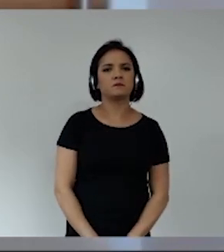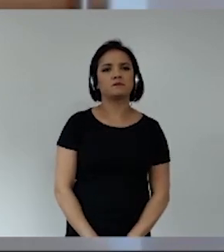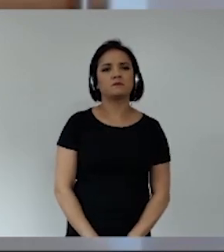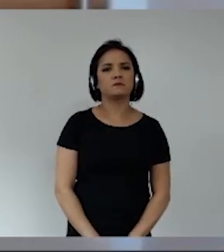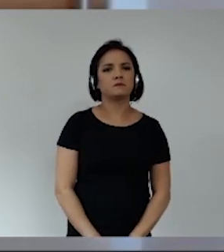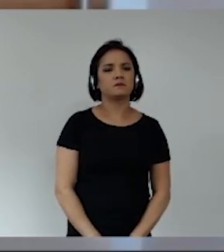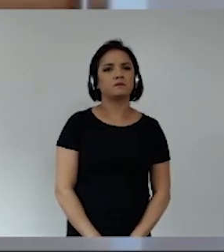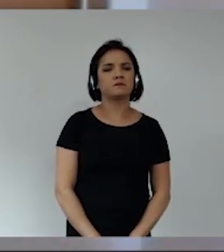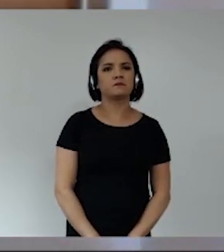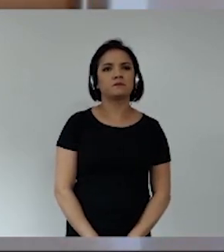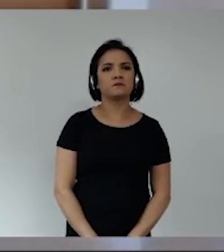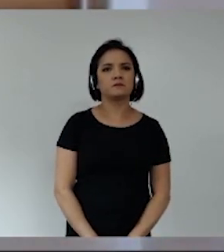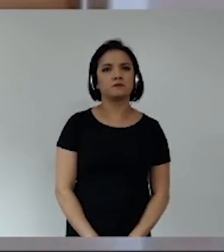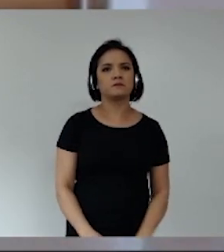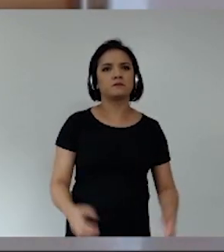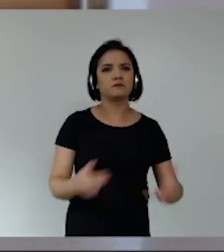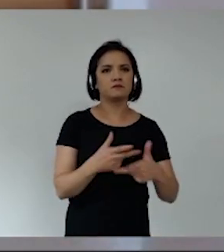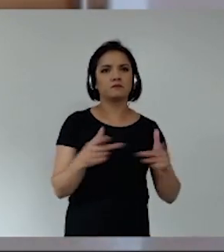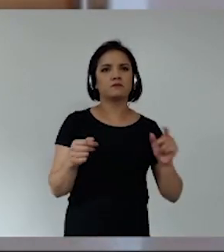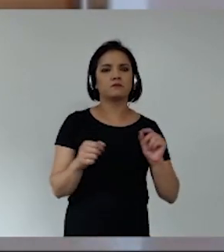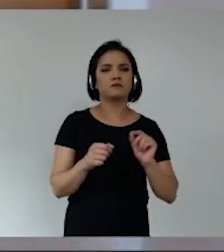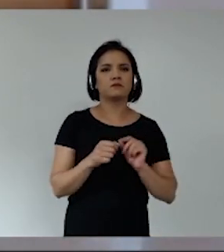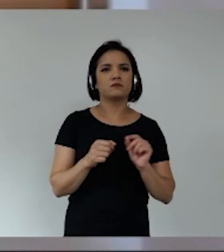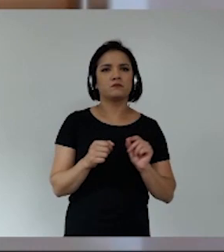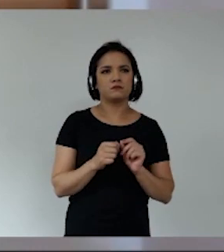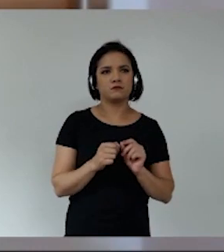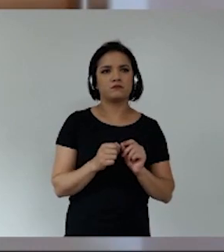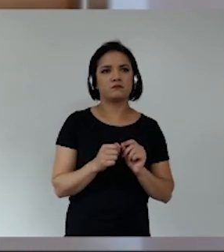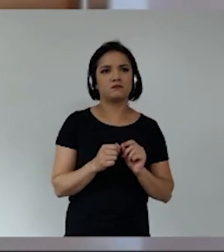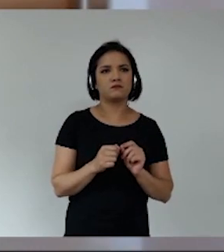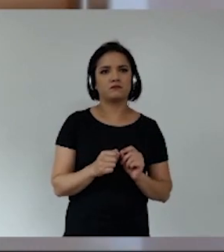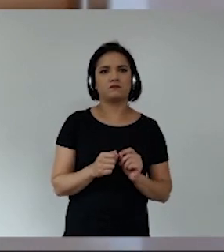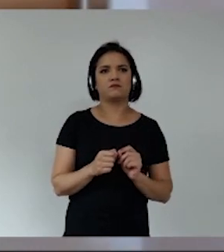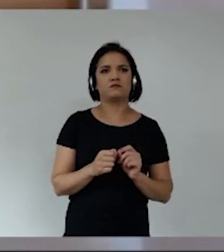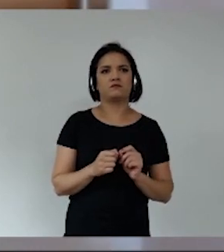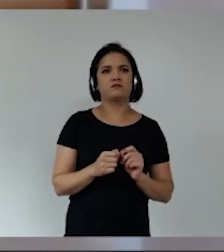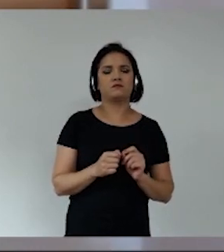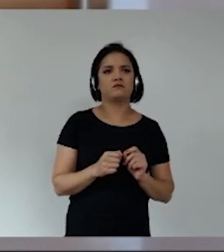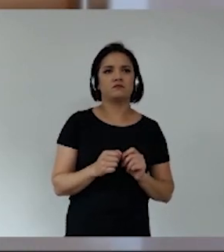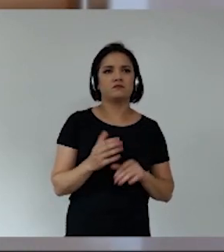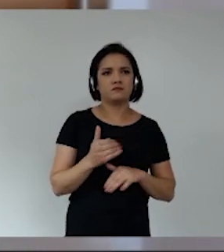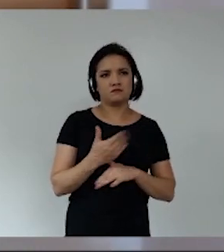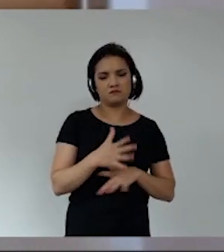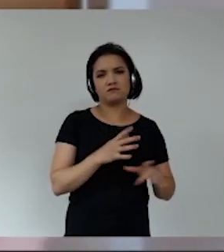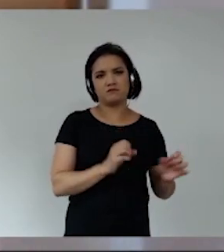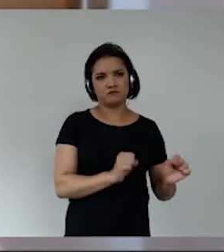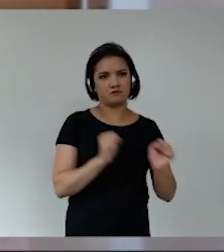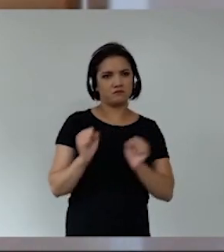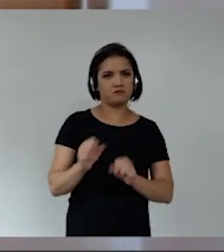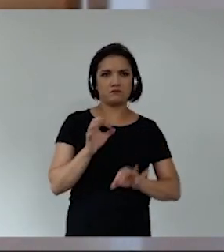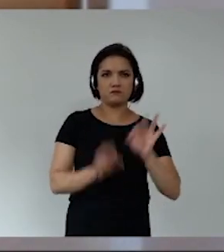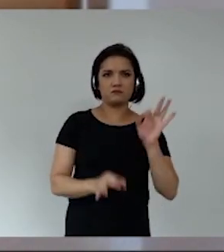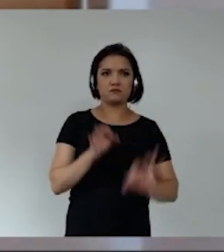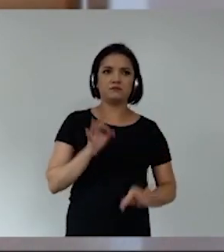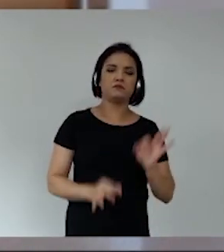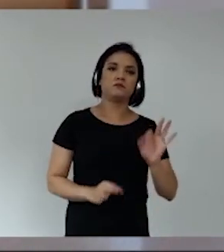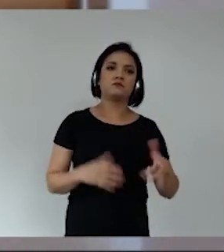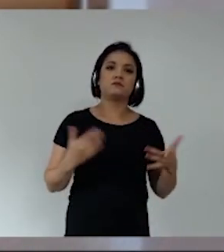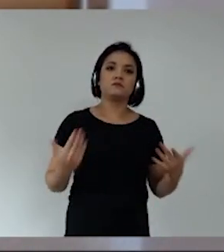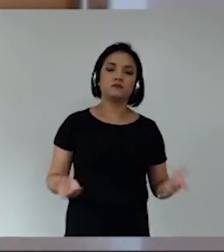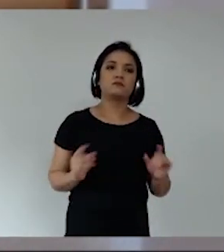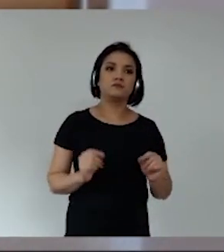e esses atos que passam a serem praticados fora do âmbito do Poder Judiciário. E,